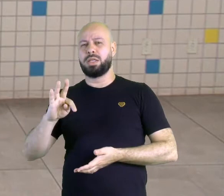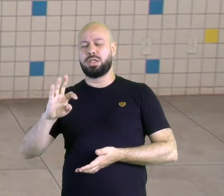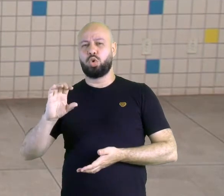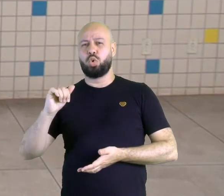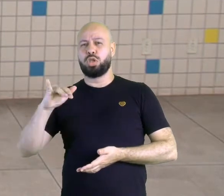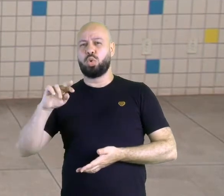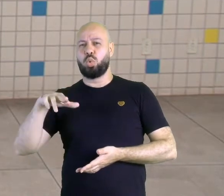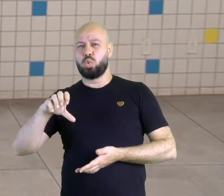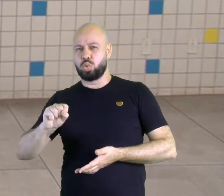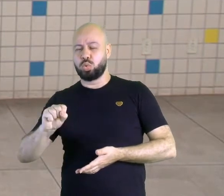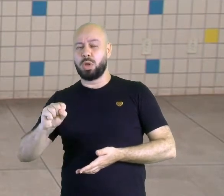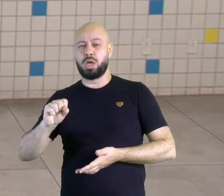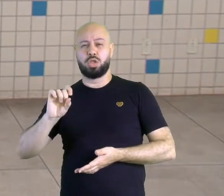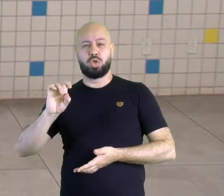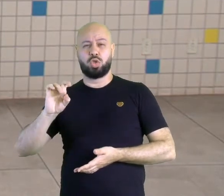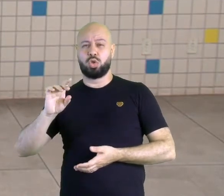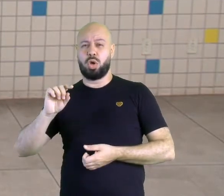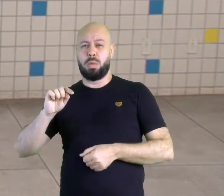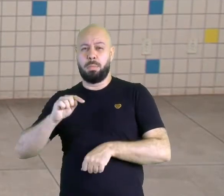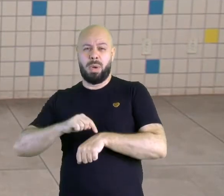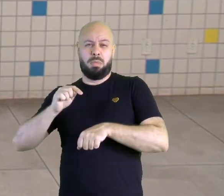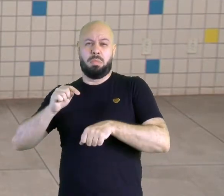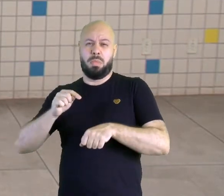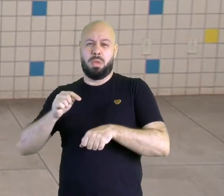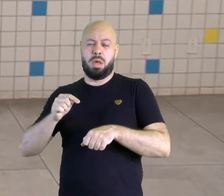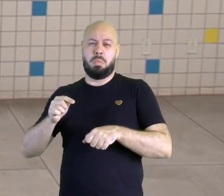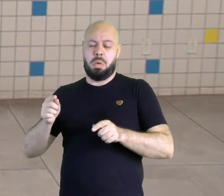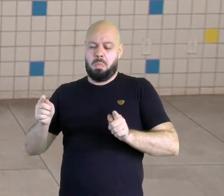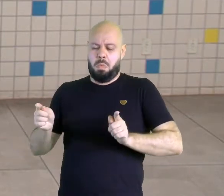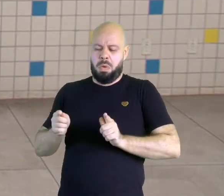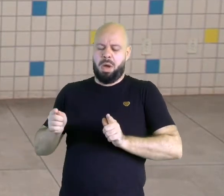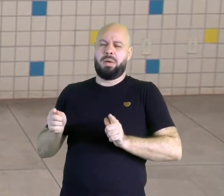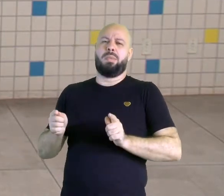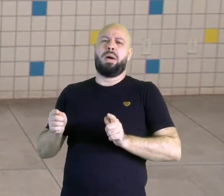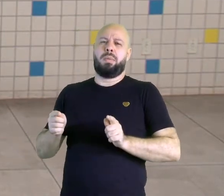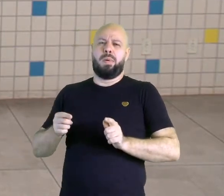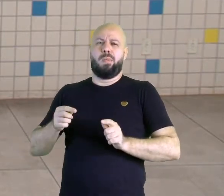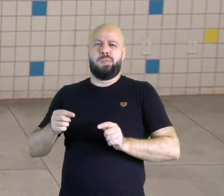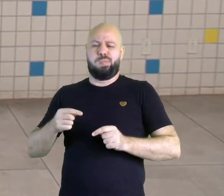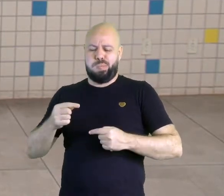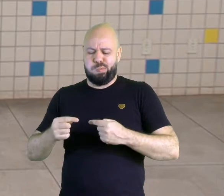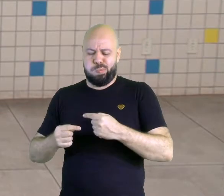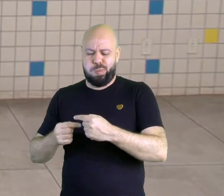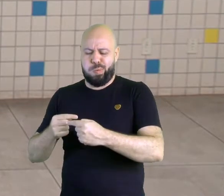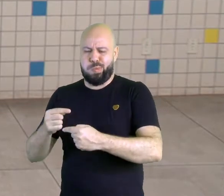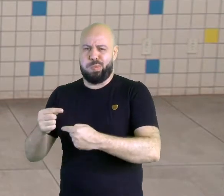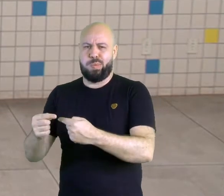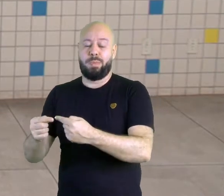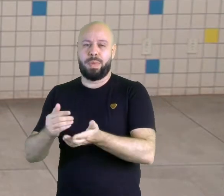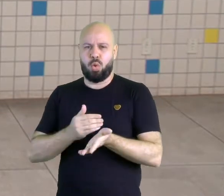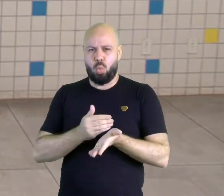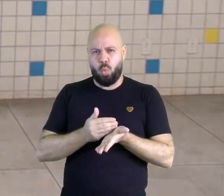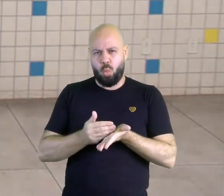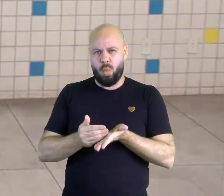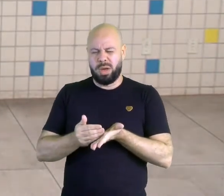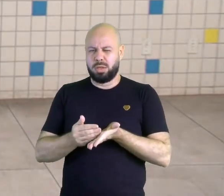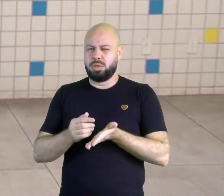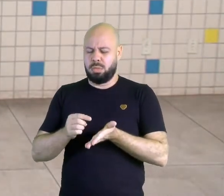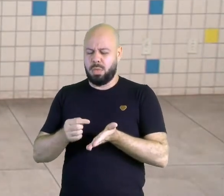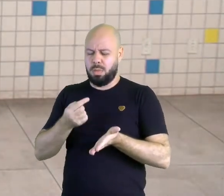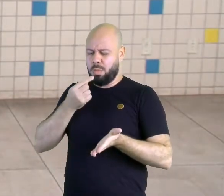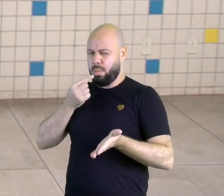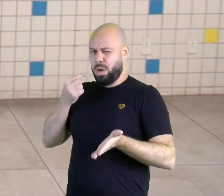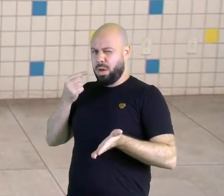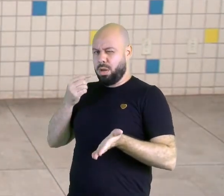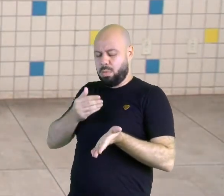ações momentâneas, ações temporárias que estão acontecendo, né, que iniciou ali lá atrás, no